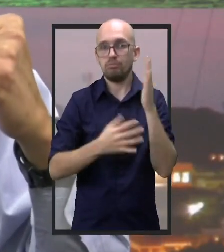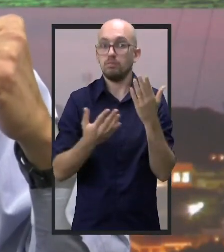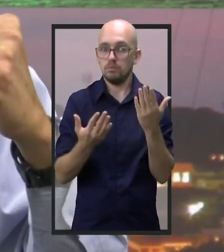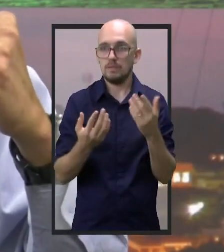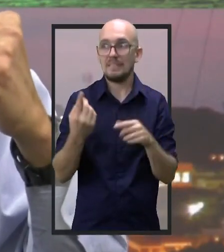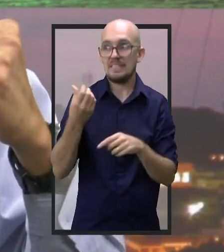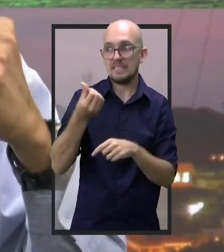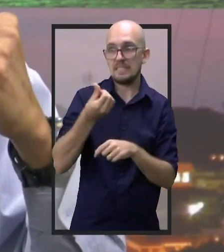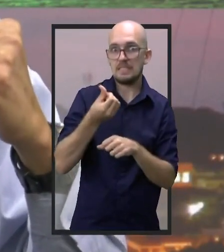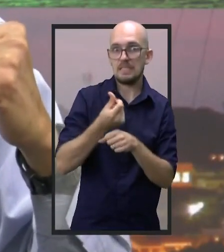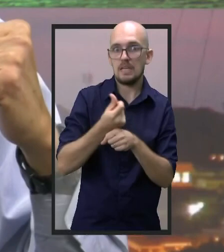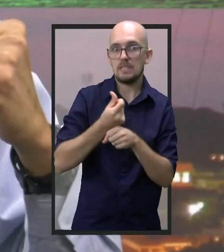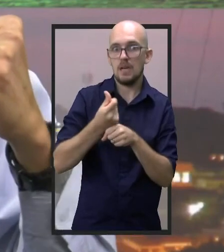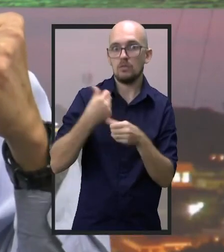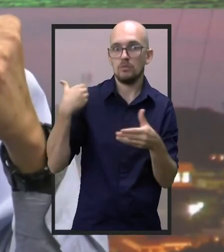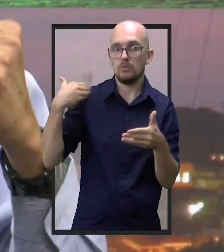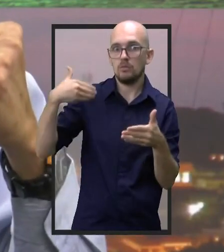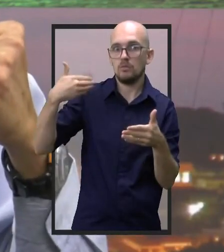6 anos